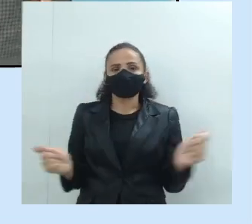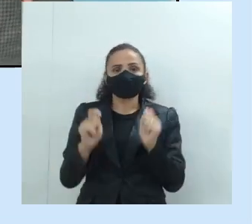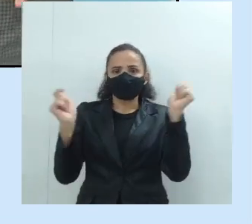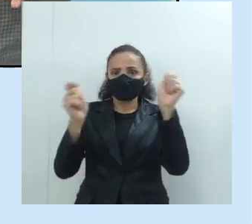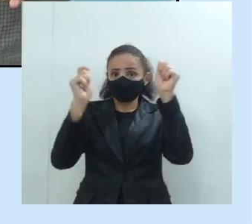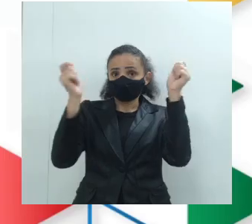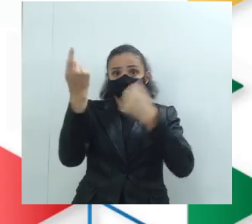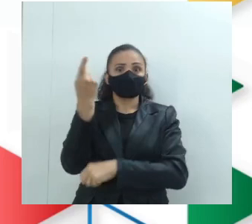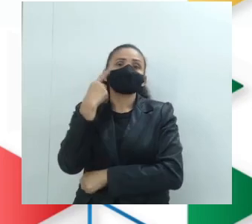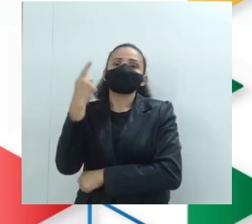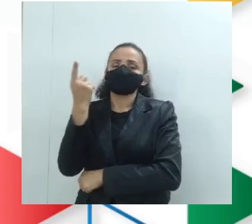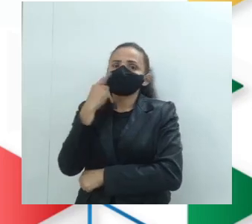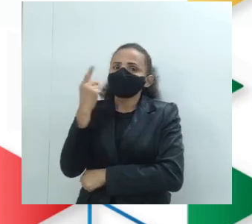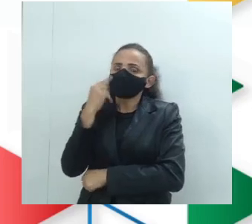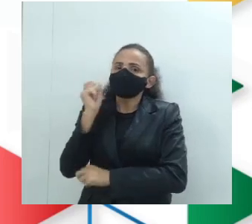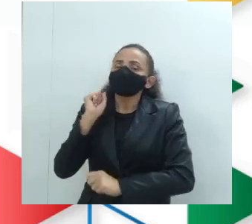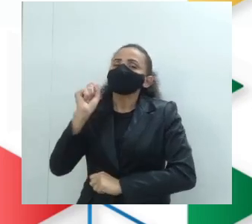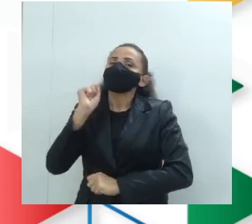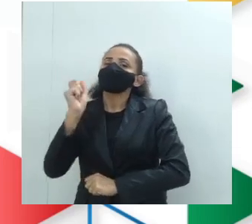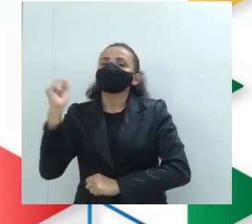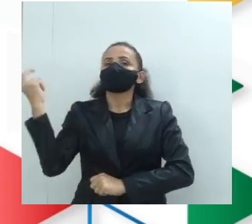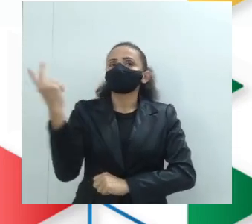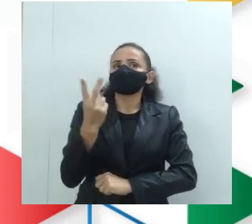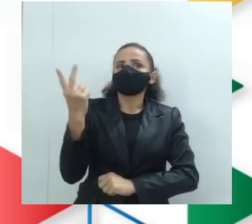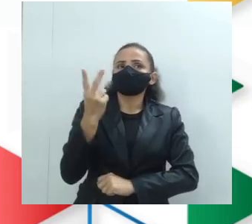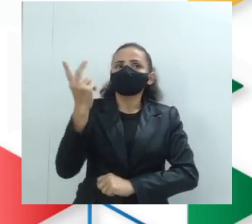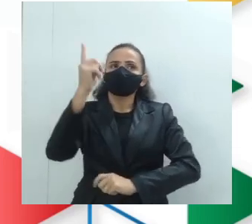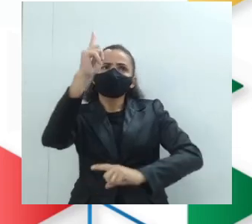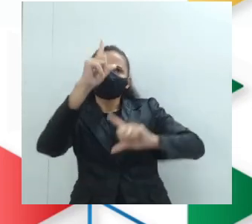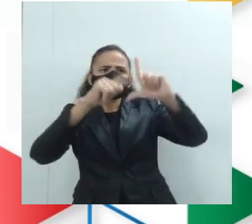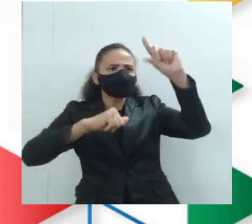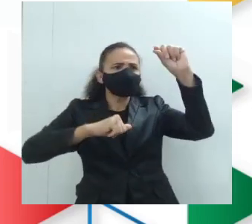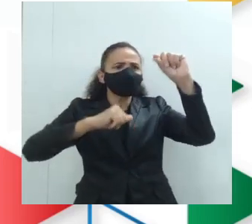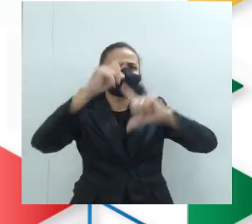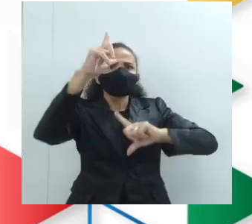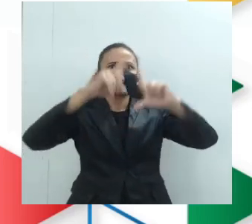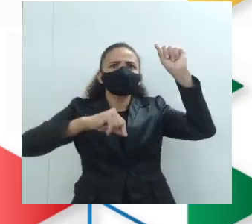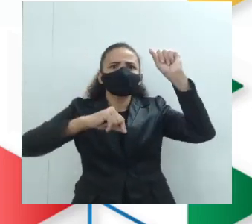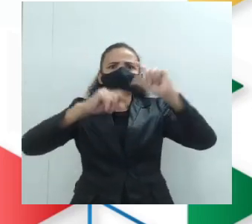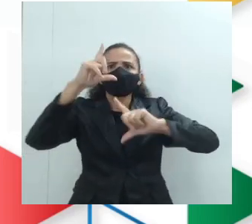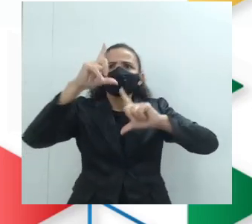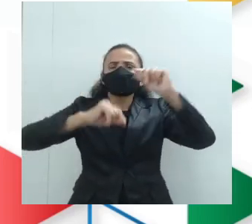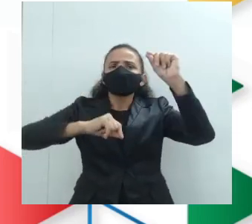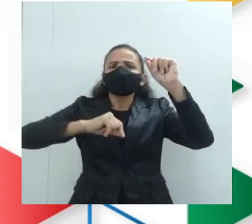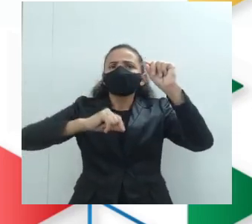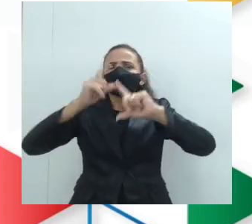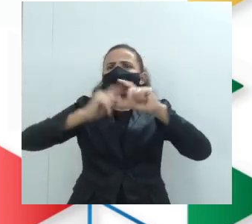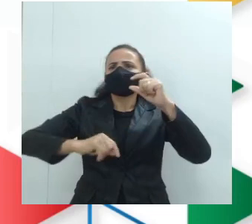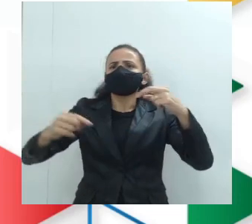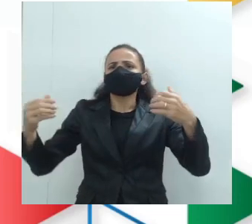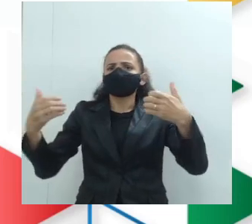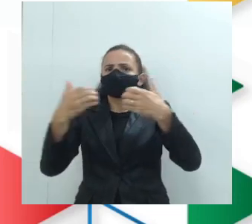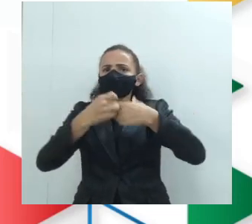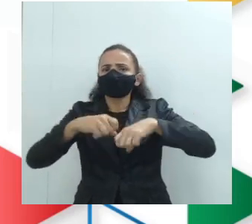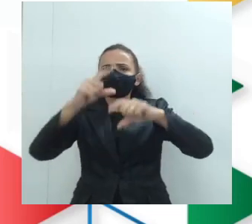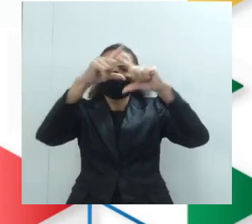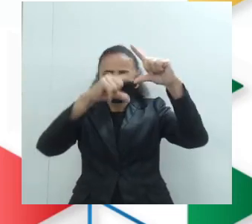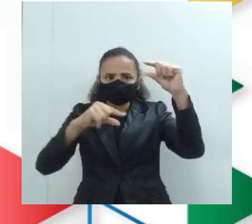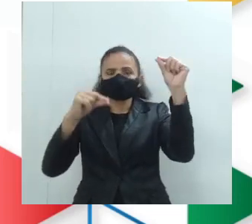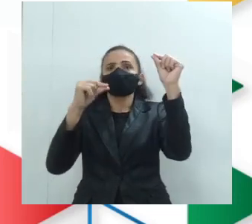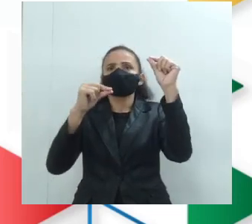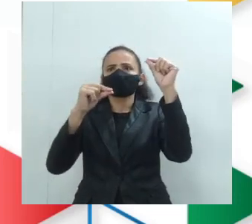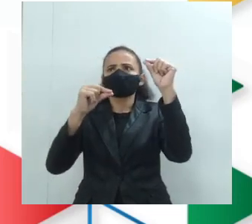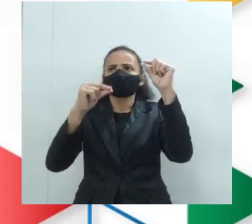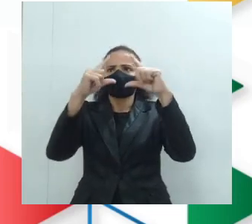xilogravura. Observe que as duas estrelas, essas que estão aí em cima, pertinho dessa lua, tá? No canto superior do teu